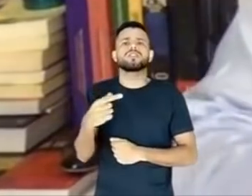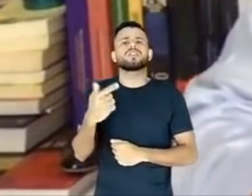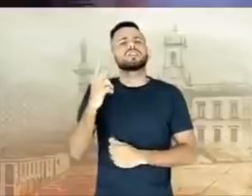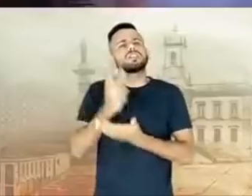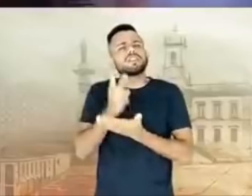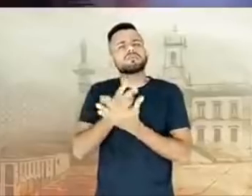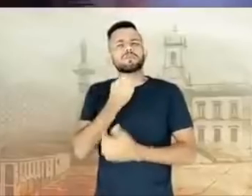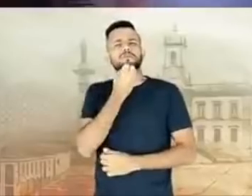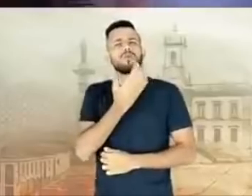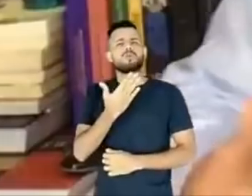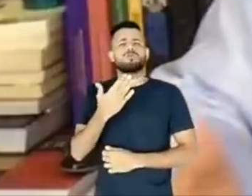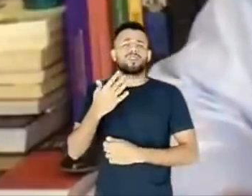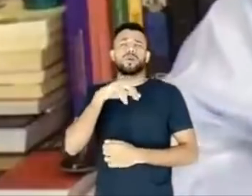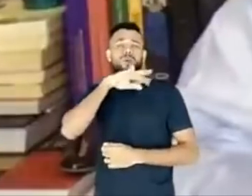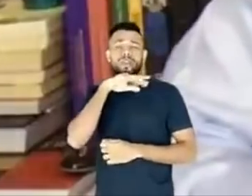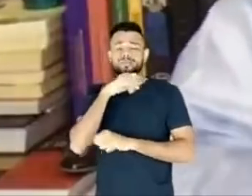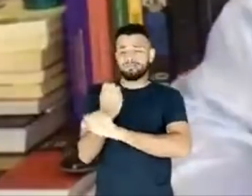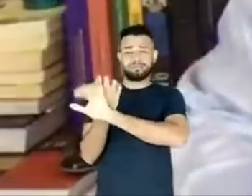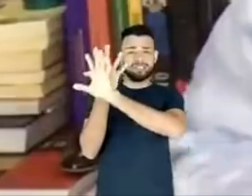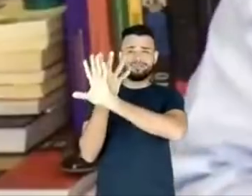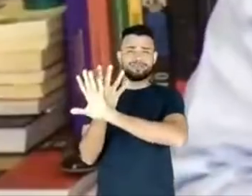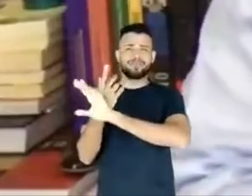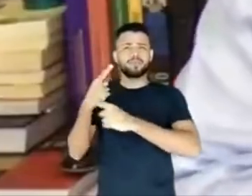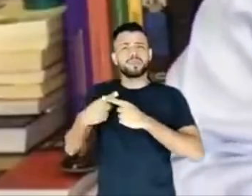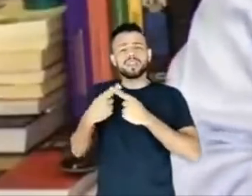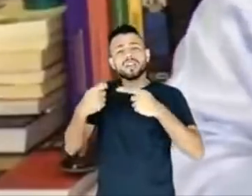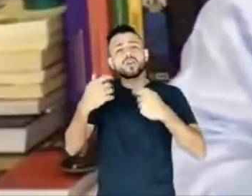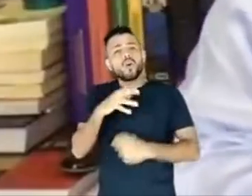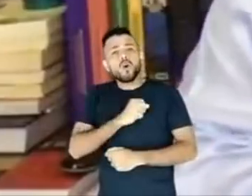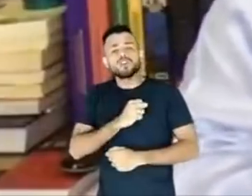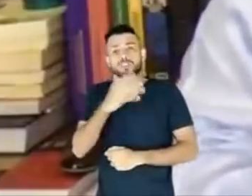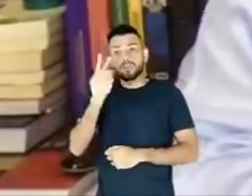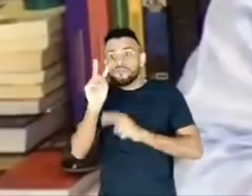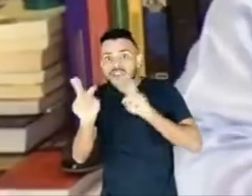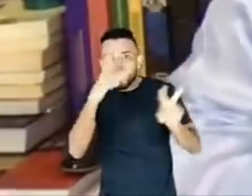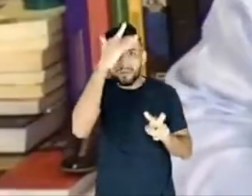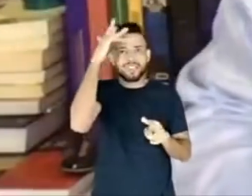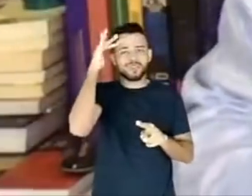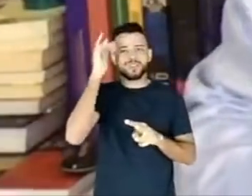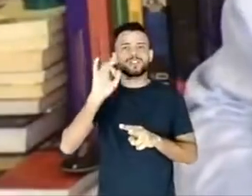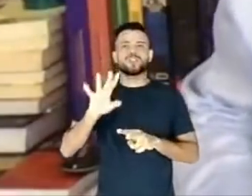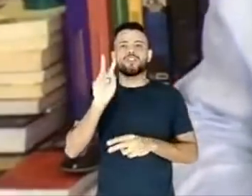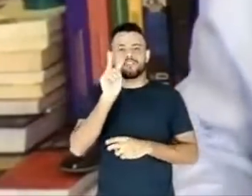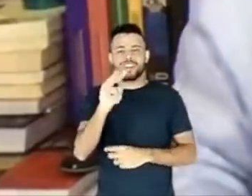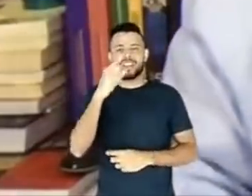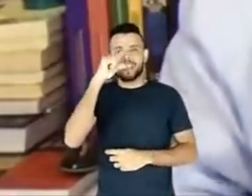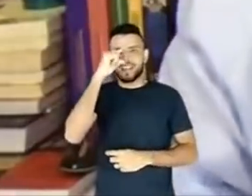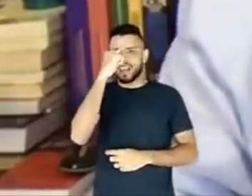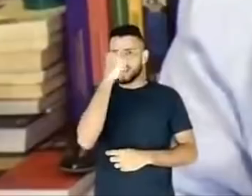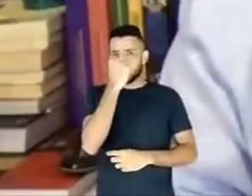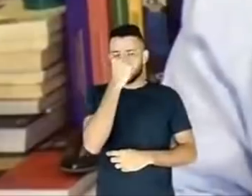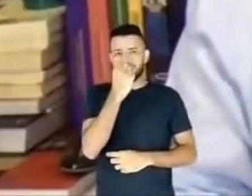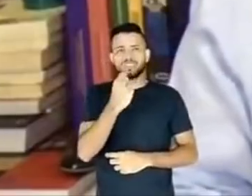computador porque a gente não está vendo as pessoas que estão na nossa frente. Eu só estou vendo aí a Gleice e o companheiro Dade, quem eu